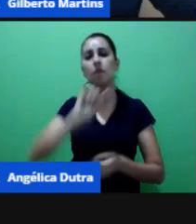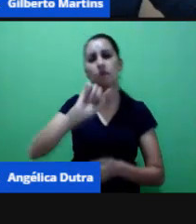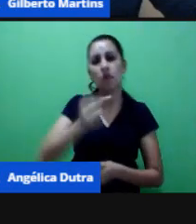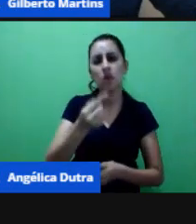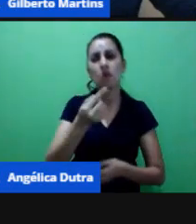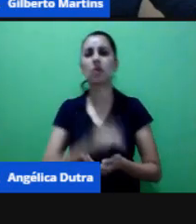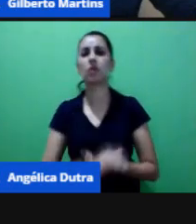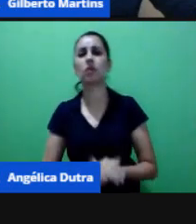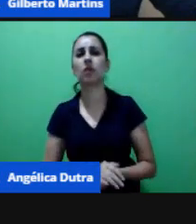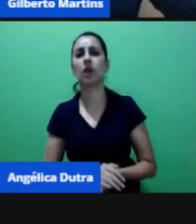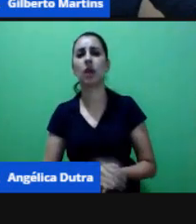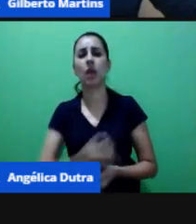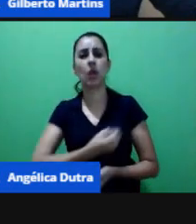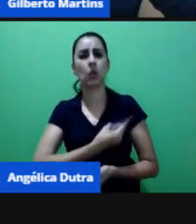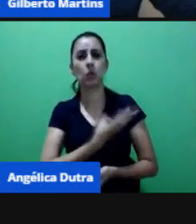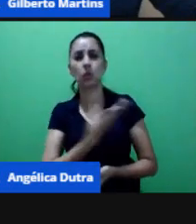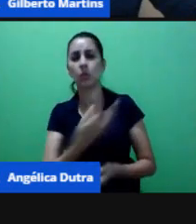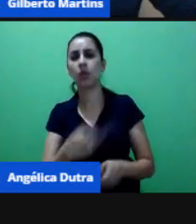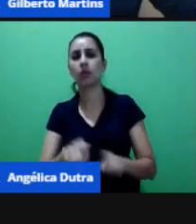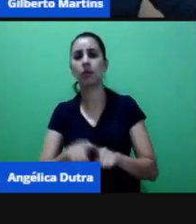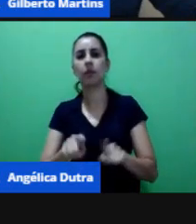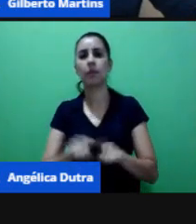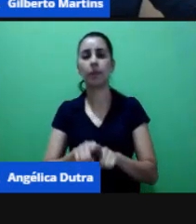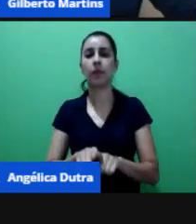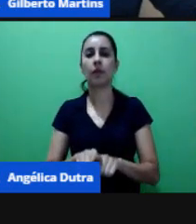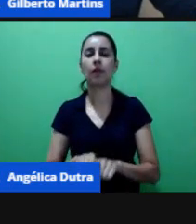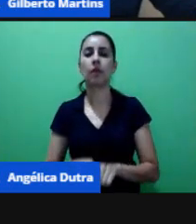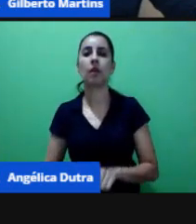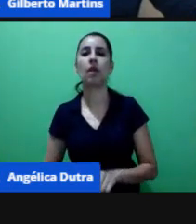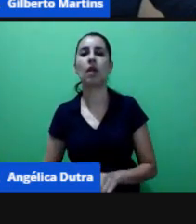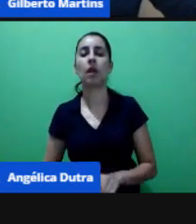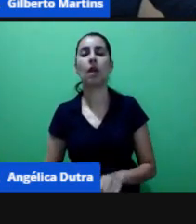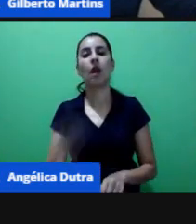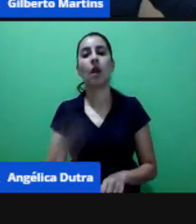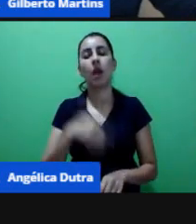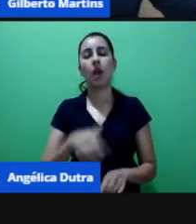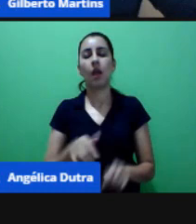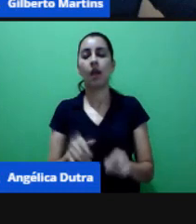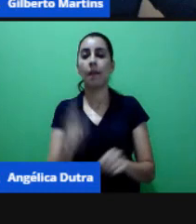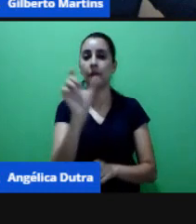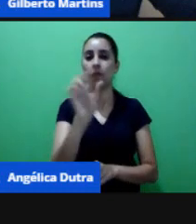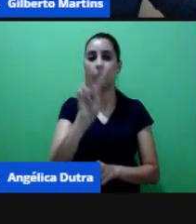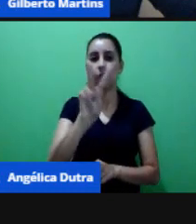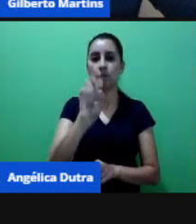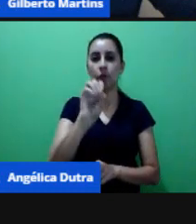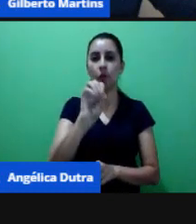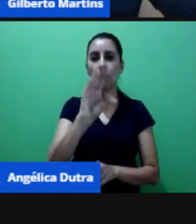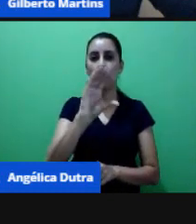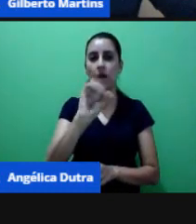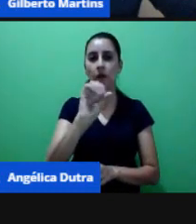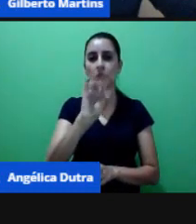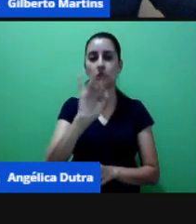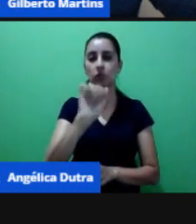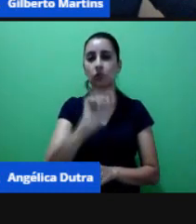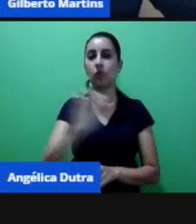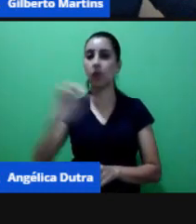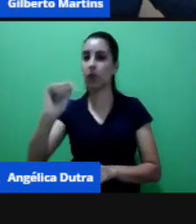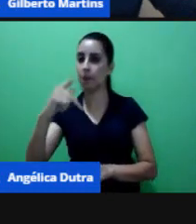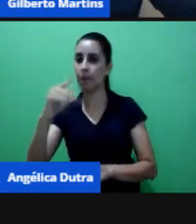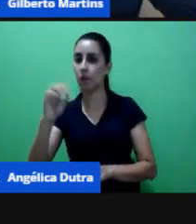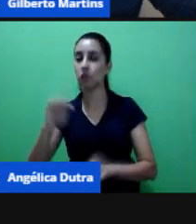em enumerações e em separação do vocativo e do aposto. Identificar em textos e